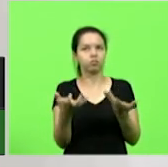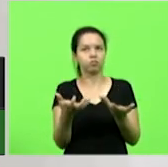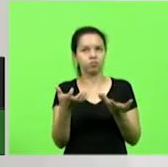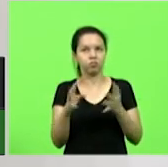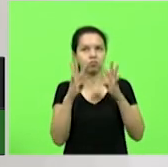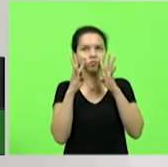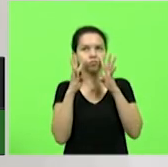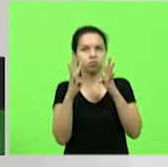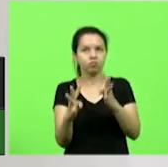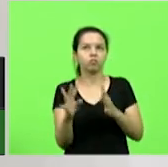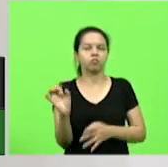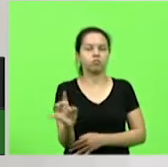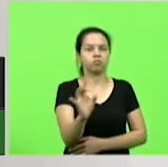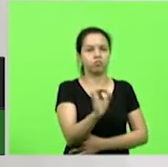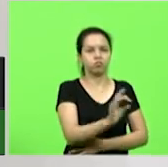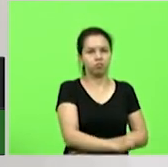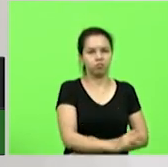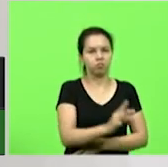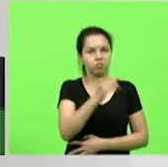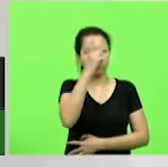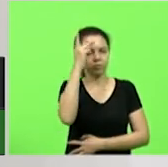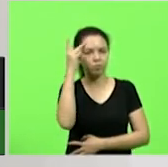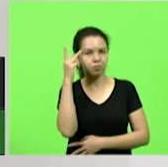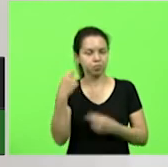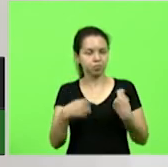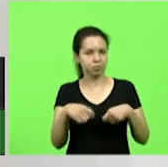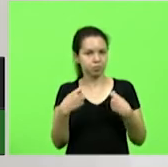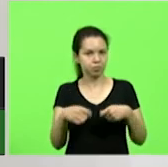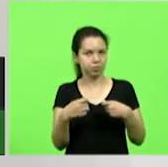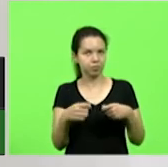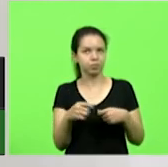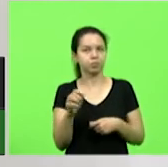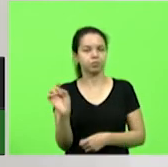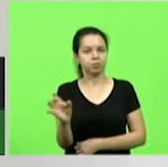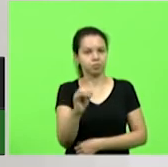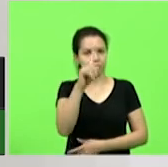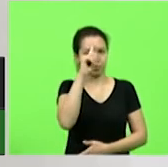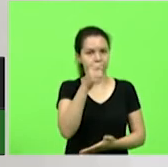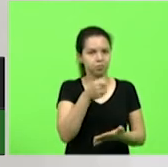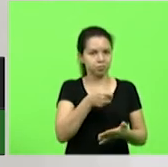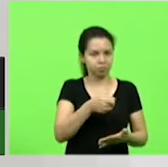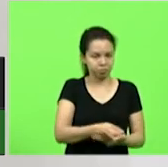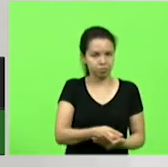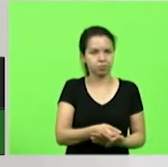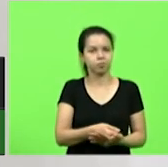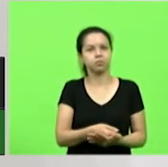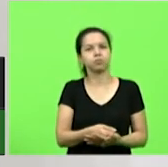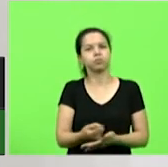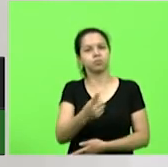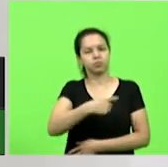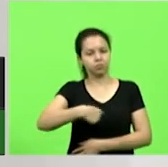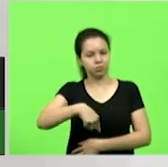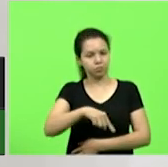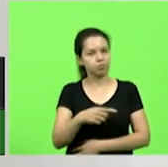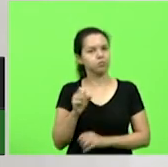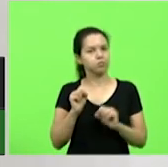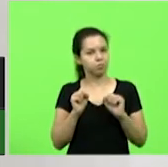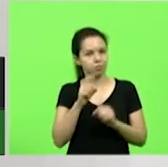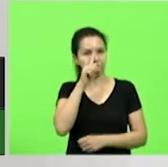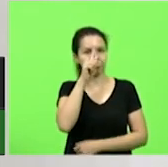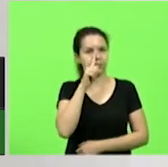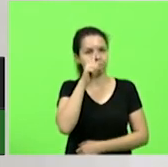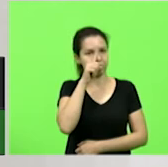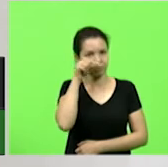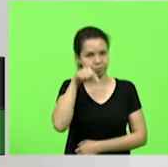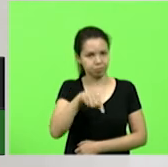as duas versões. Que as pessoas tirem as suas conclusões por si, senhor presidente. mas nós estamos correndo um risco sério em